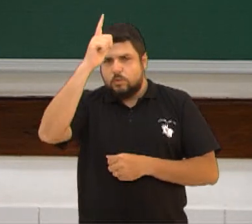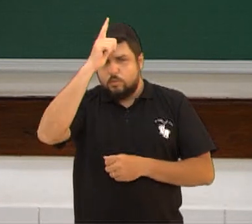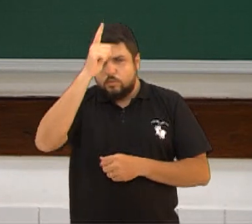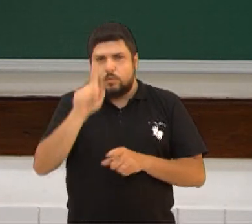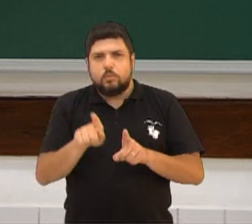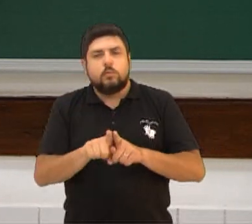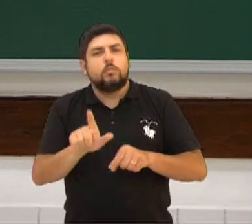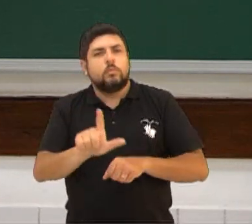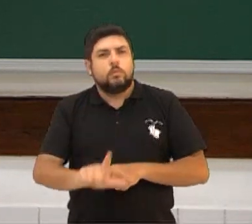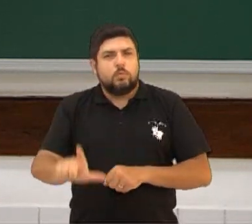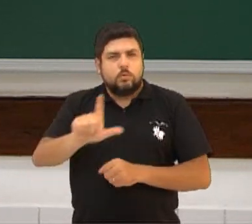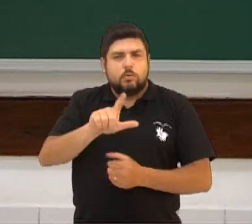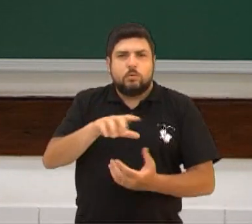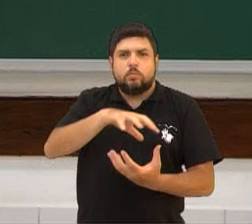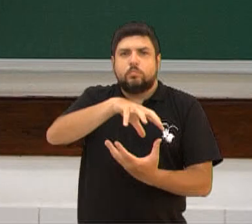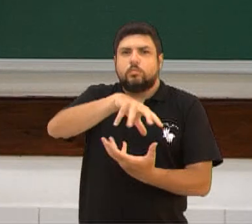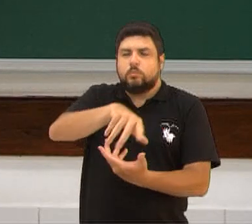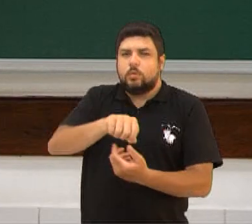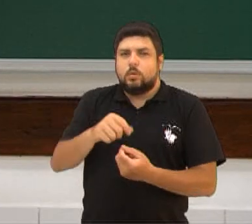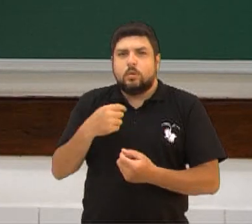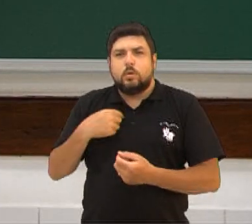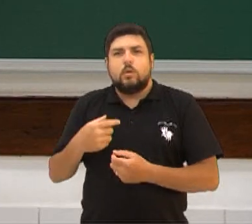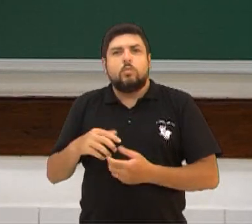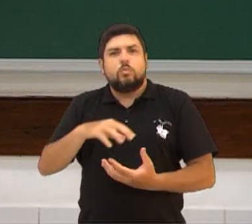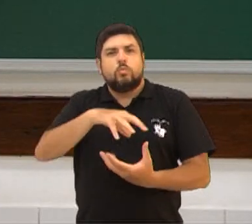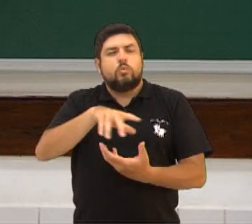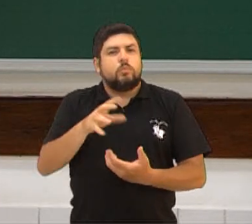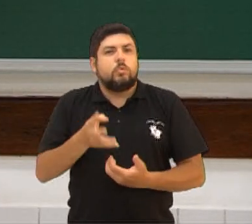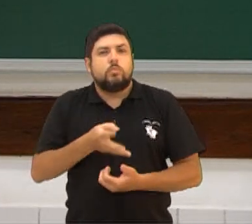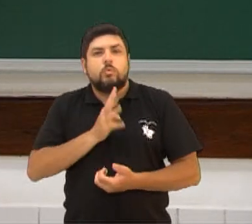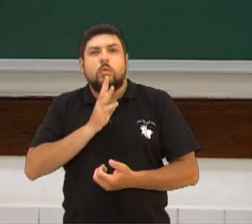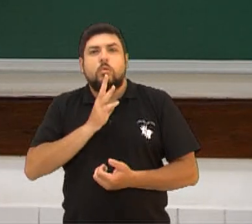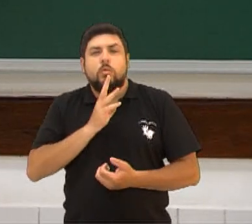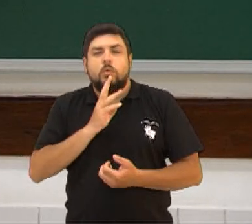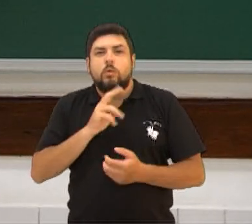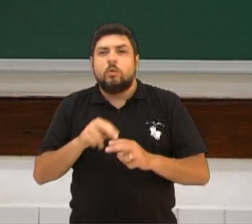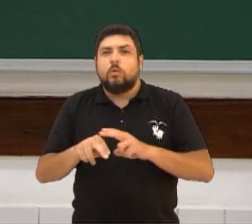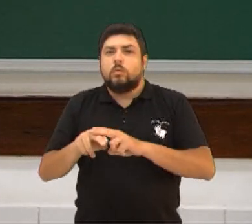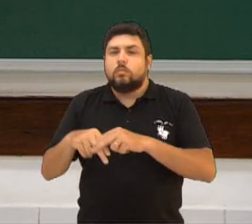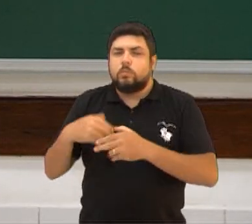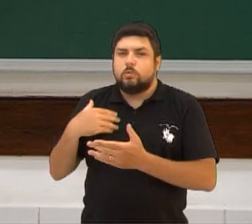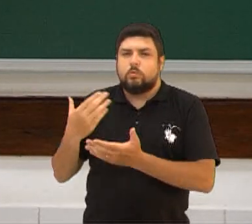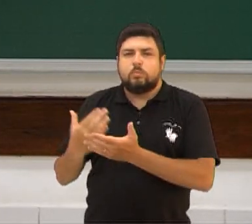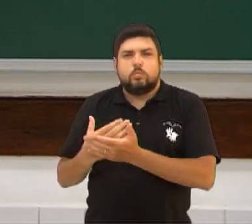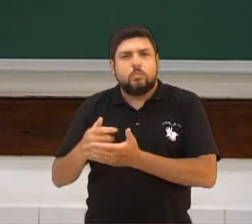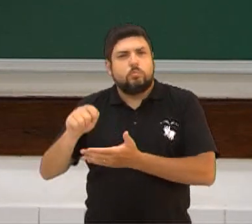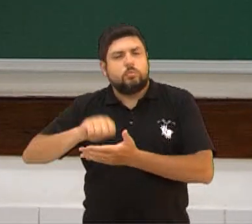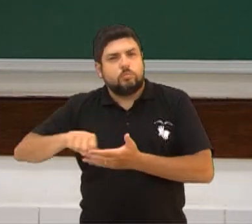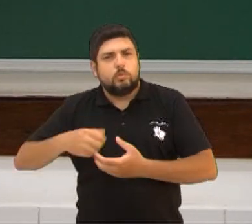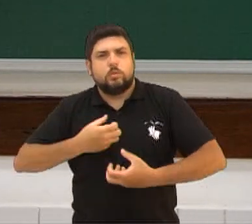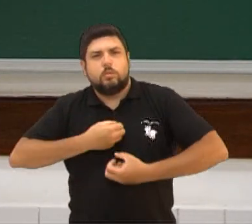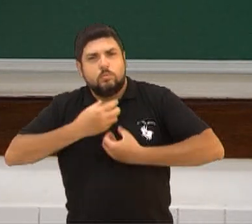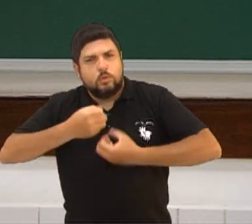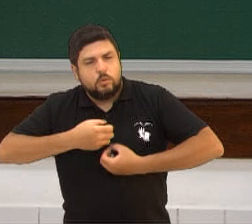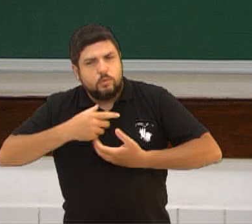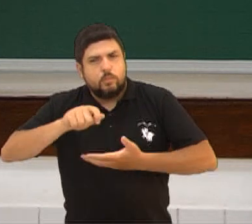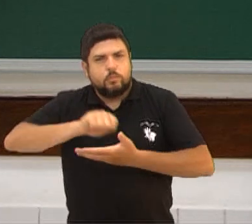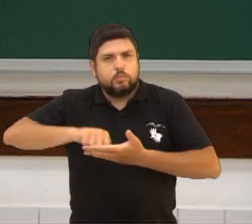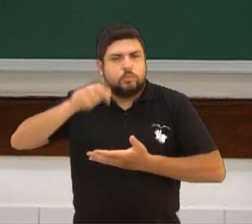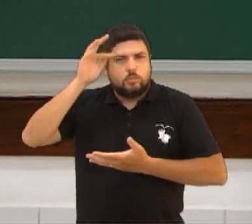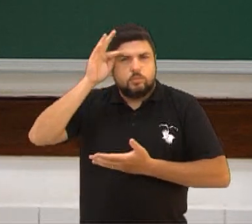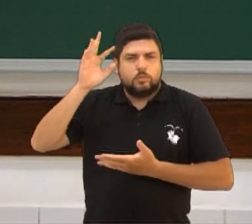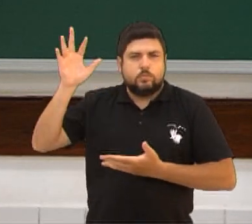literatura mundial, já que ele se tornou mundialmente conhecido pelo impacto de suas obras, teatros, poesias e escritos de